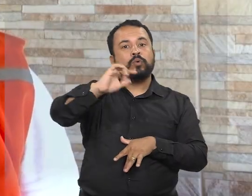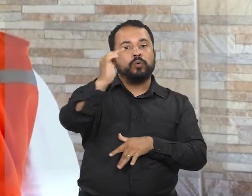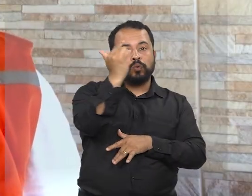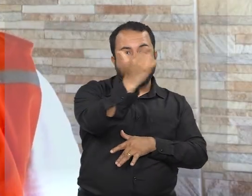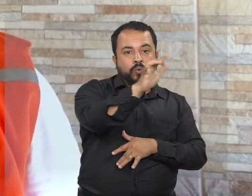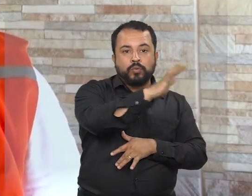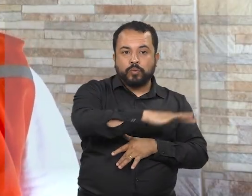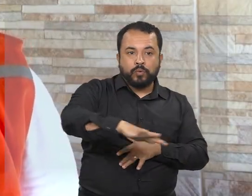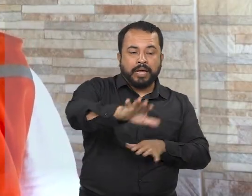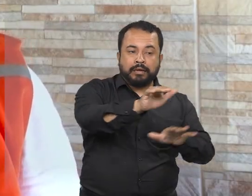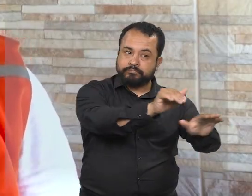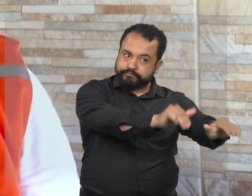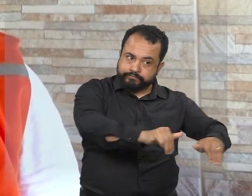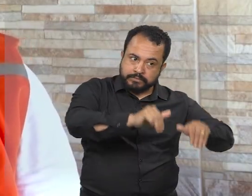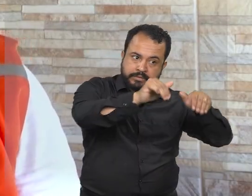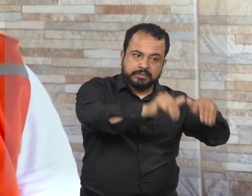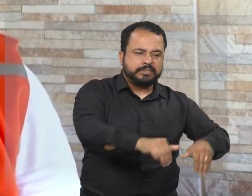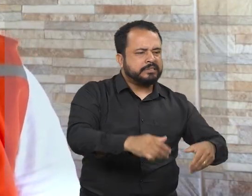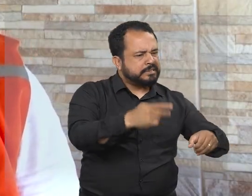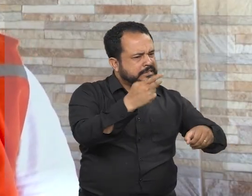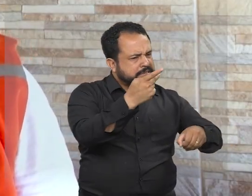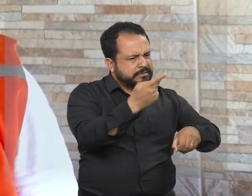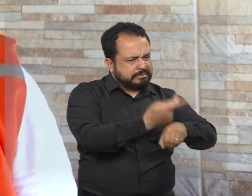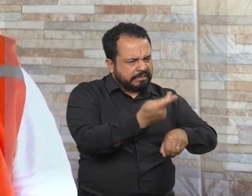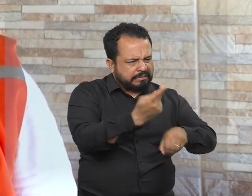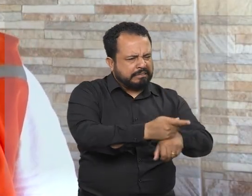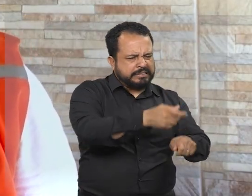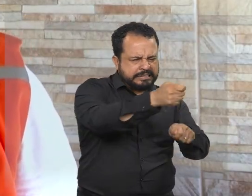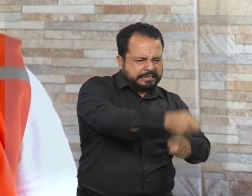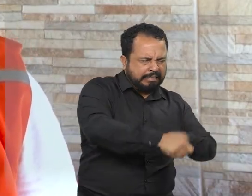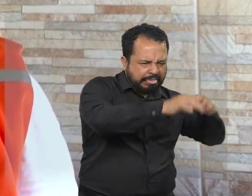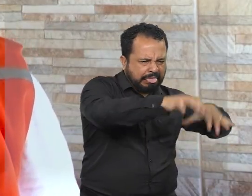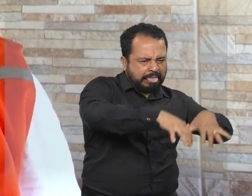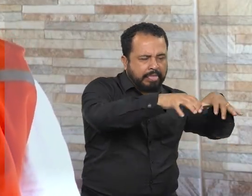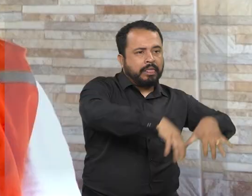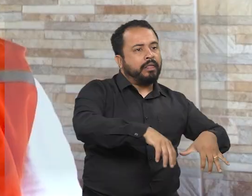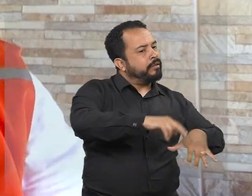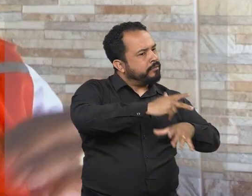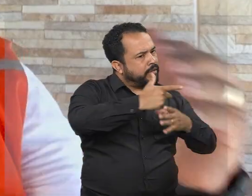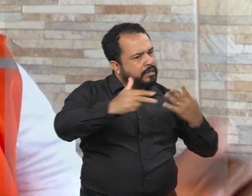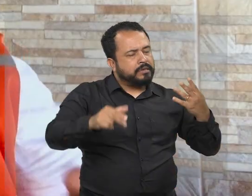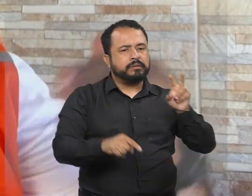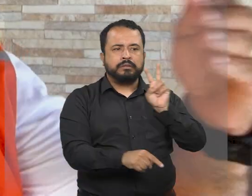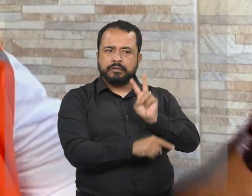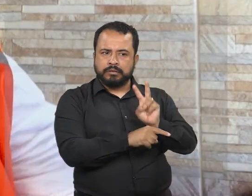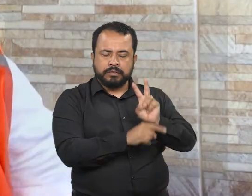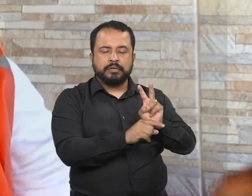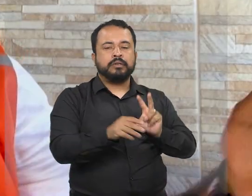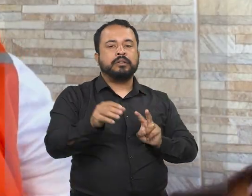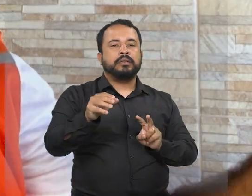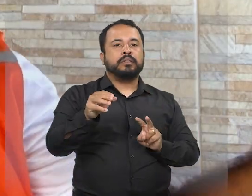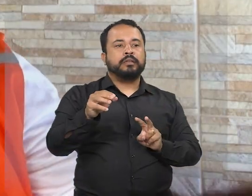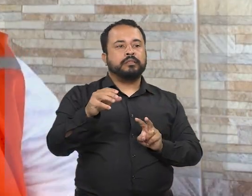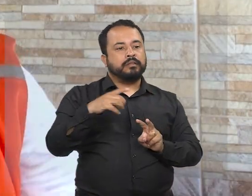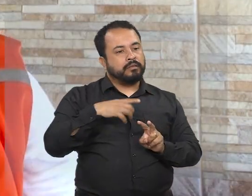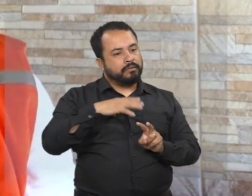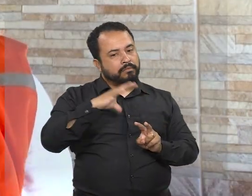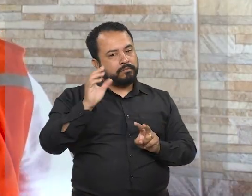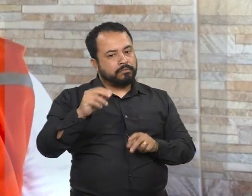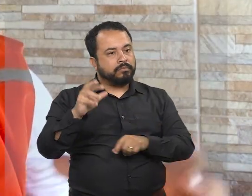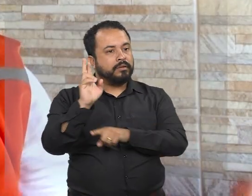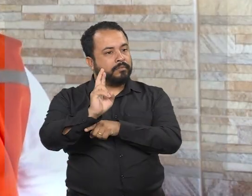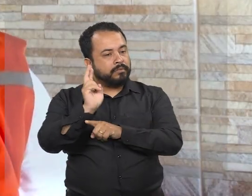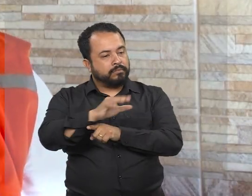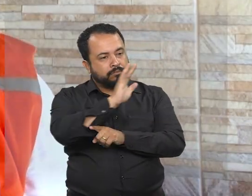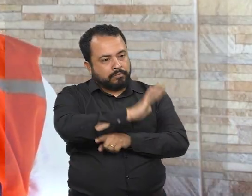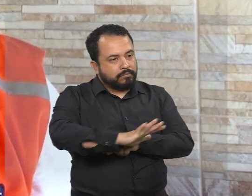minas, então as outras minas vêm sendo preenchidas, né? Isso é claro acompanhado também pela Agência Nacional de Mineração e por